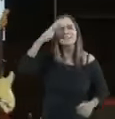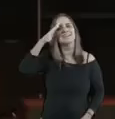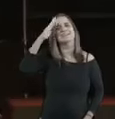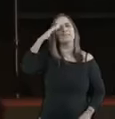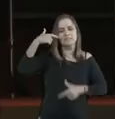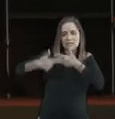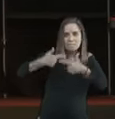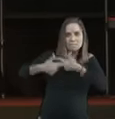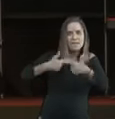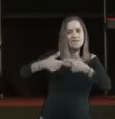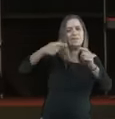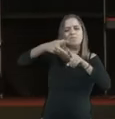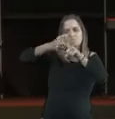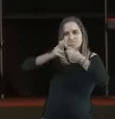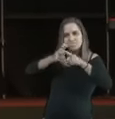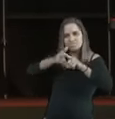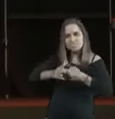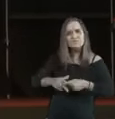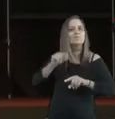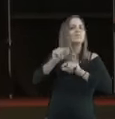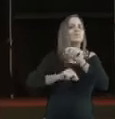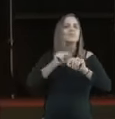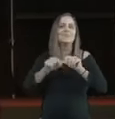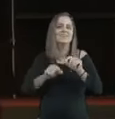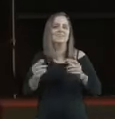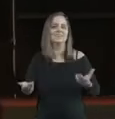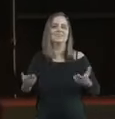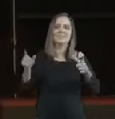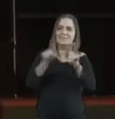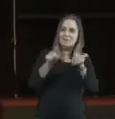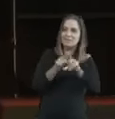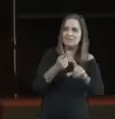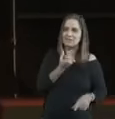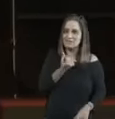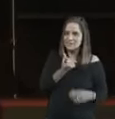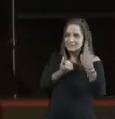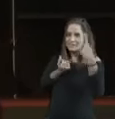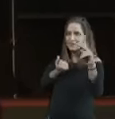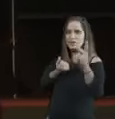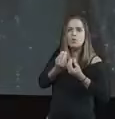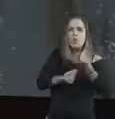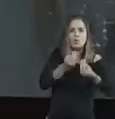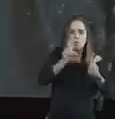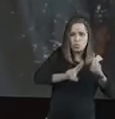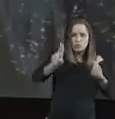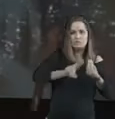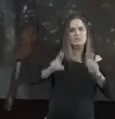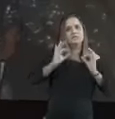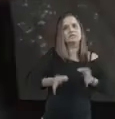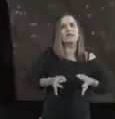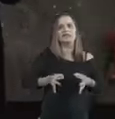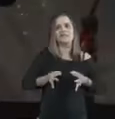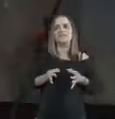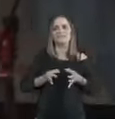o que, que você pode fazer para o seu dinheiro ser melhor usado, para o seu esforço ser melhor usado. E que se você tem chamado pastoral, que você